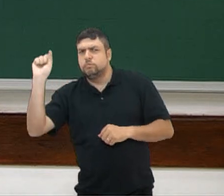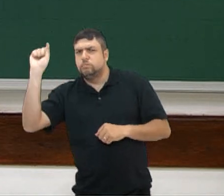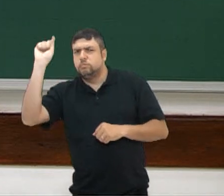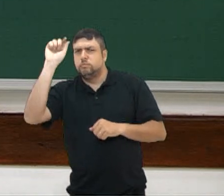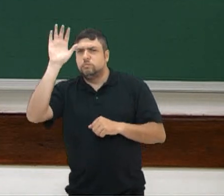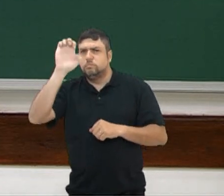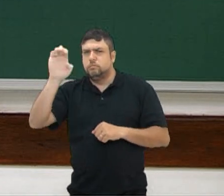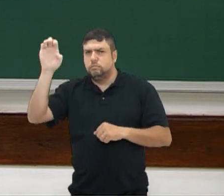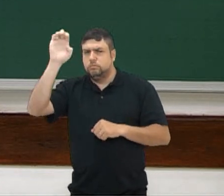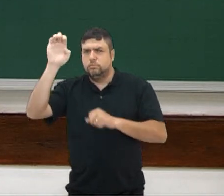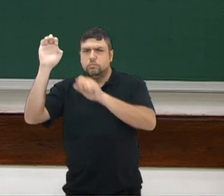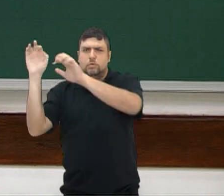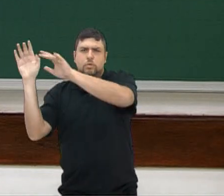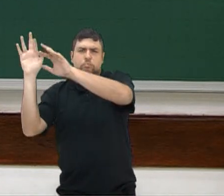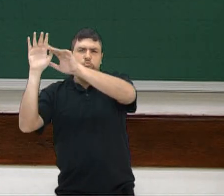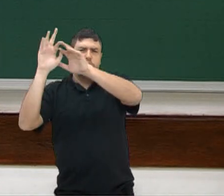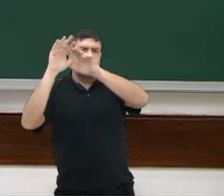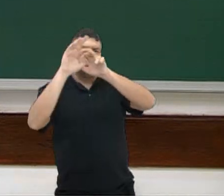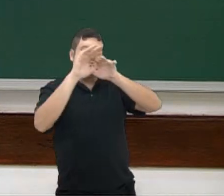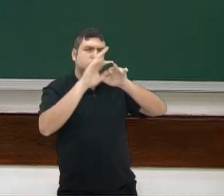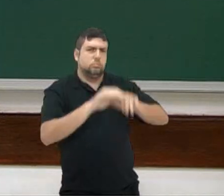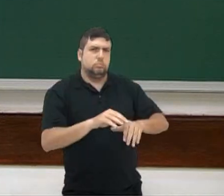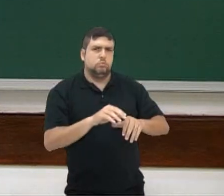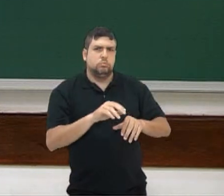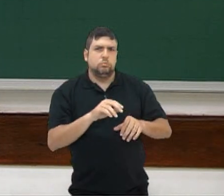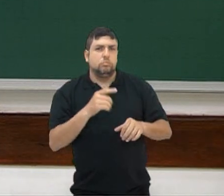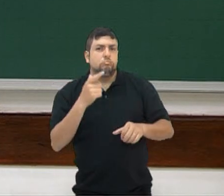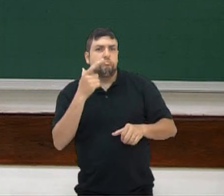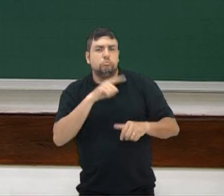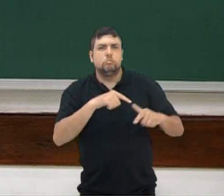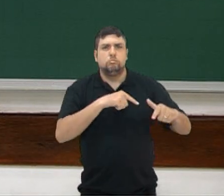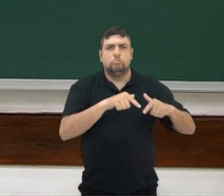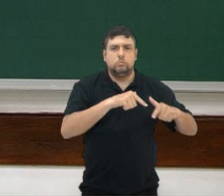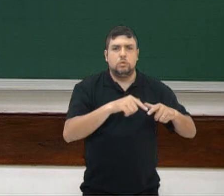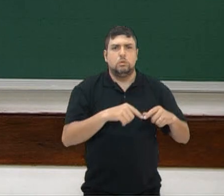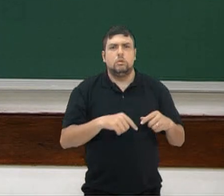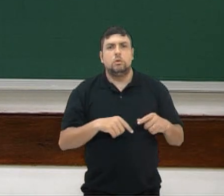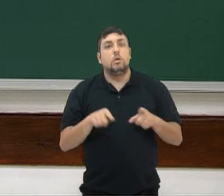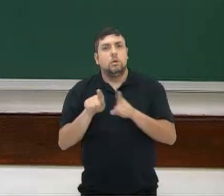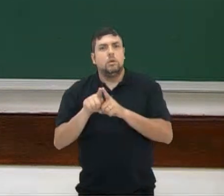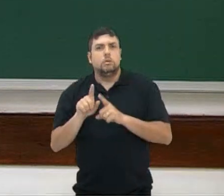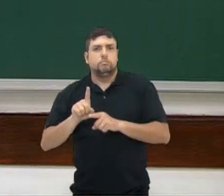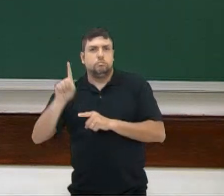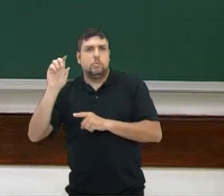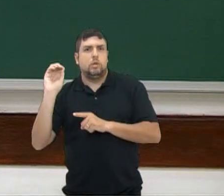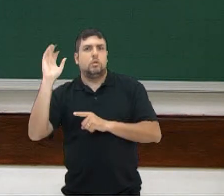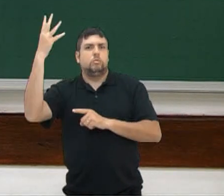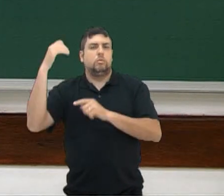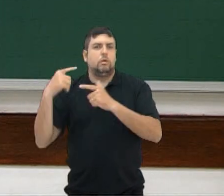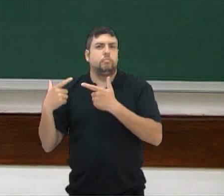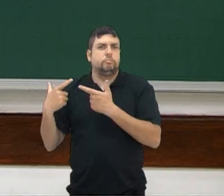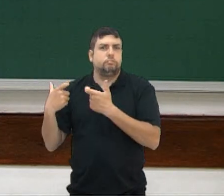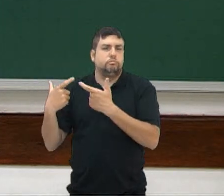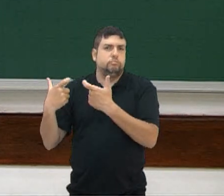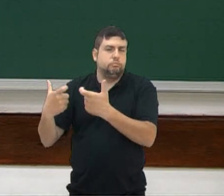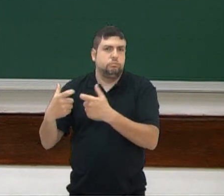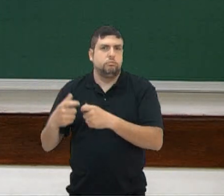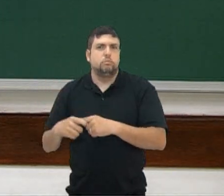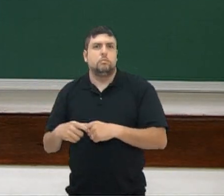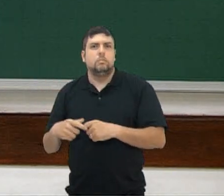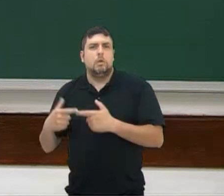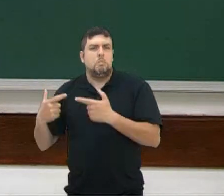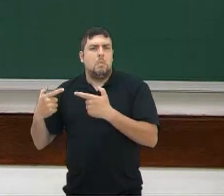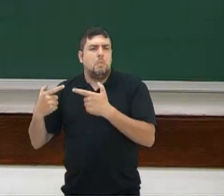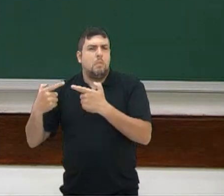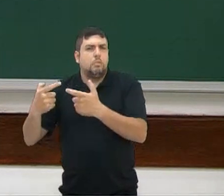vêm para trabalhar aqui, enfim, tem a questão da guerra que que surgiu nesse período também. Enfim, tem uma série